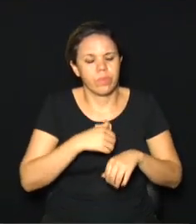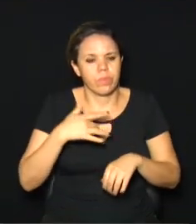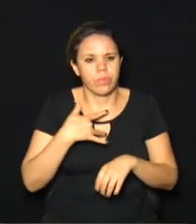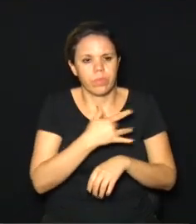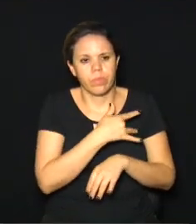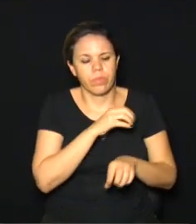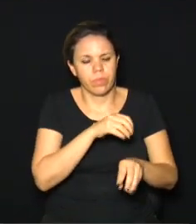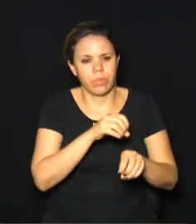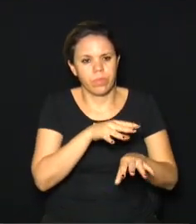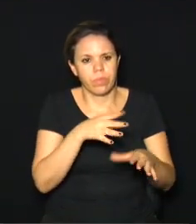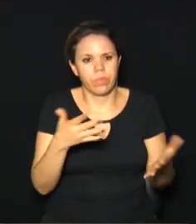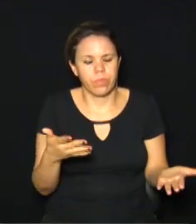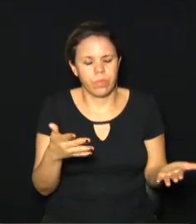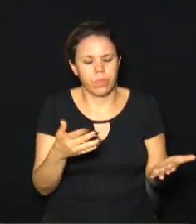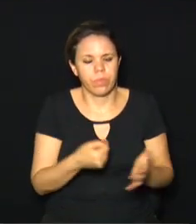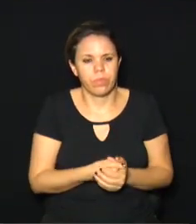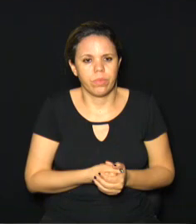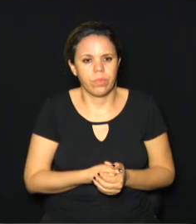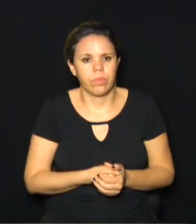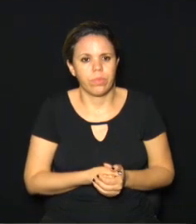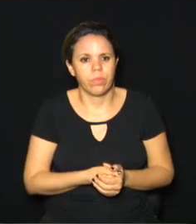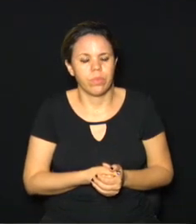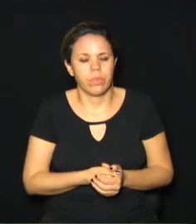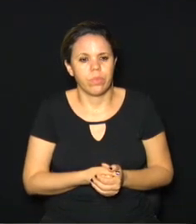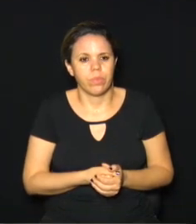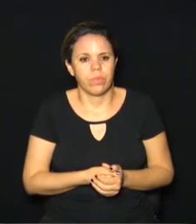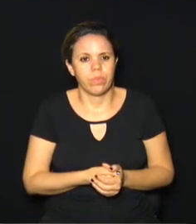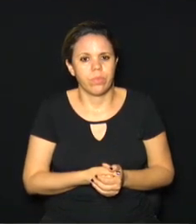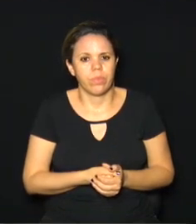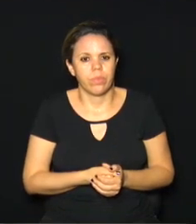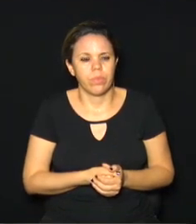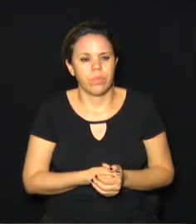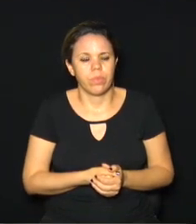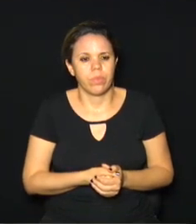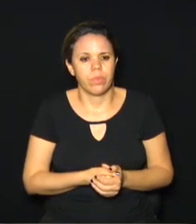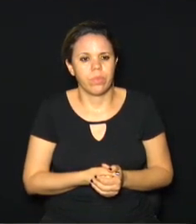da educação, né. E com relação